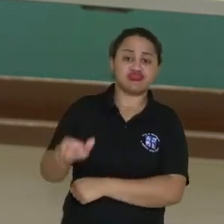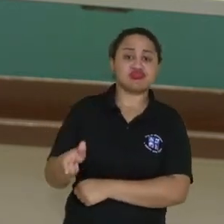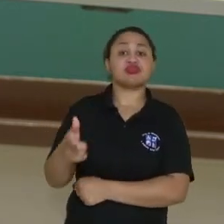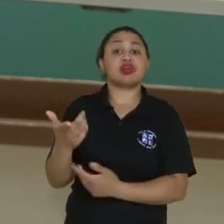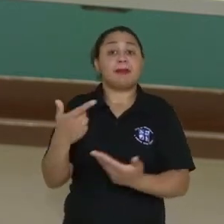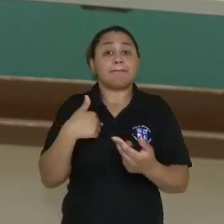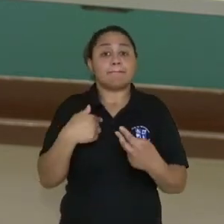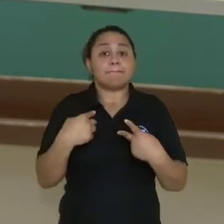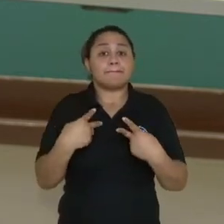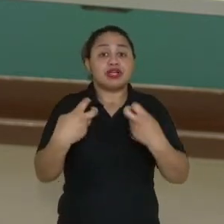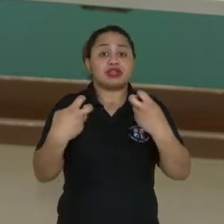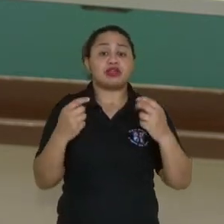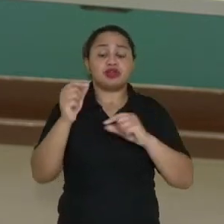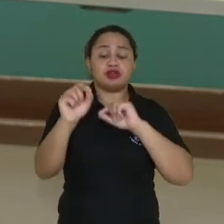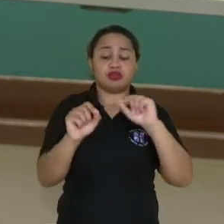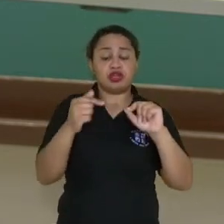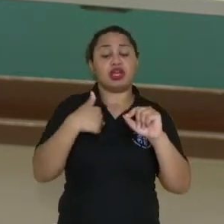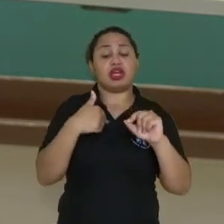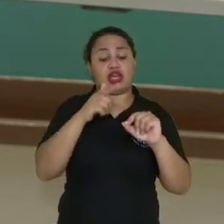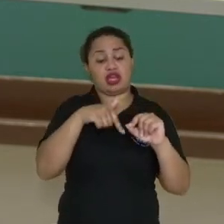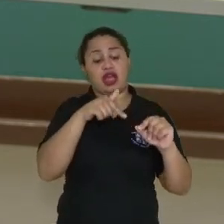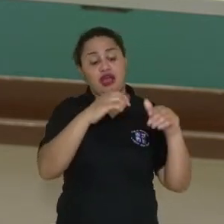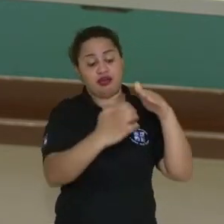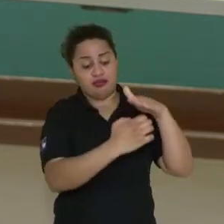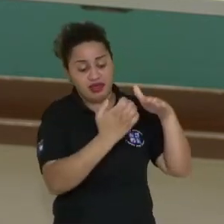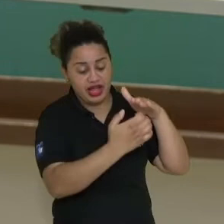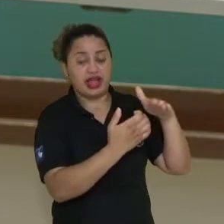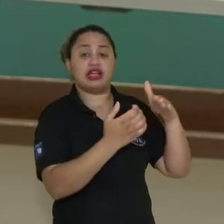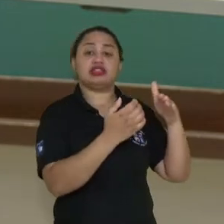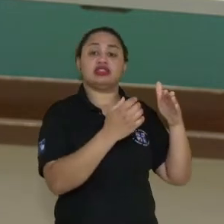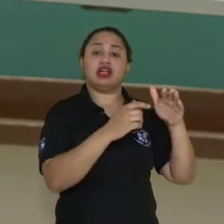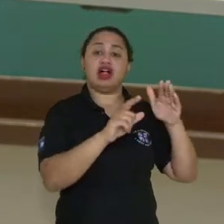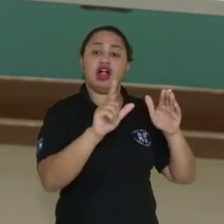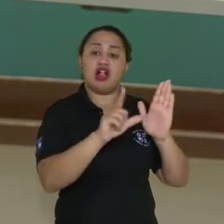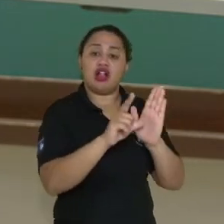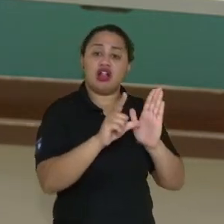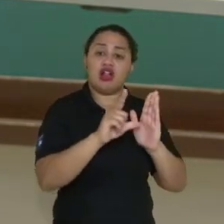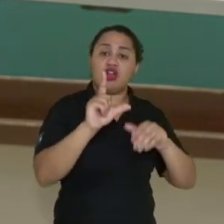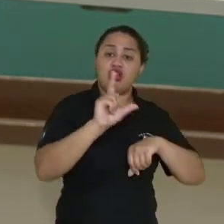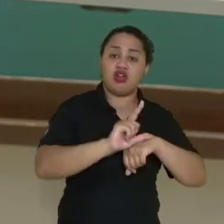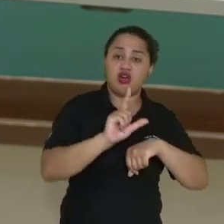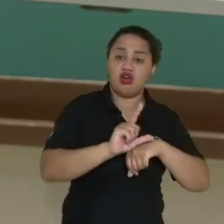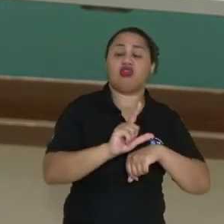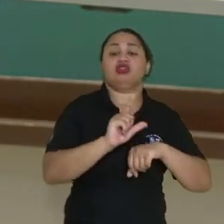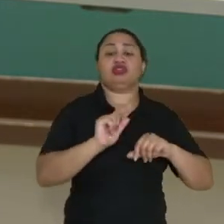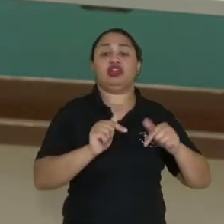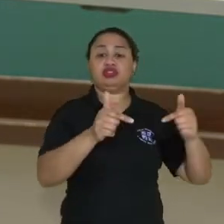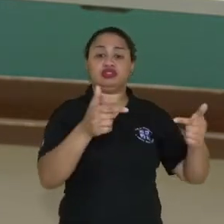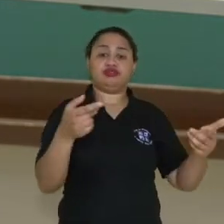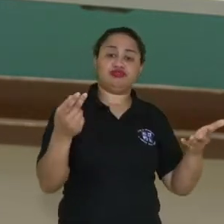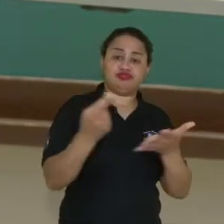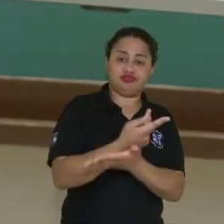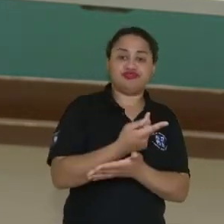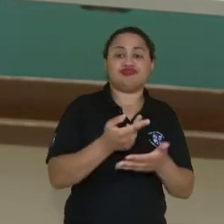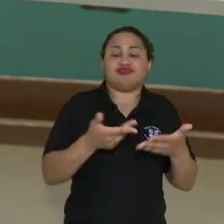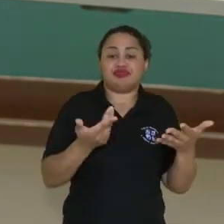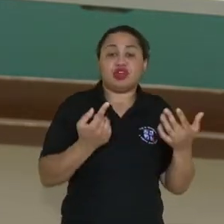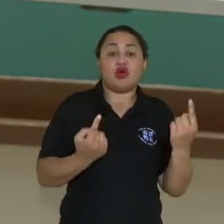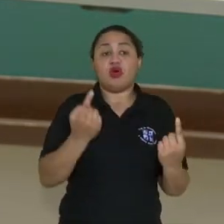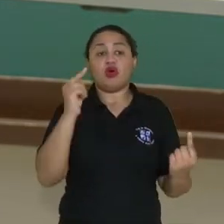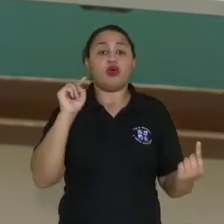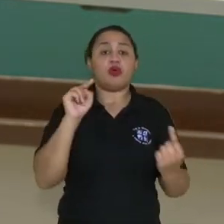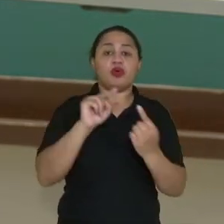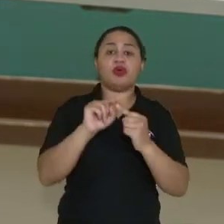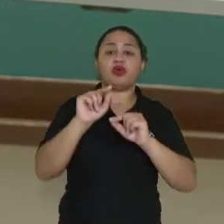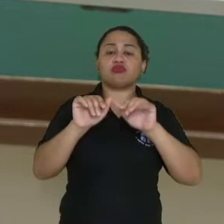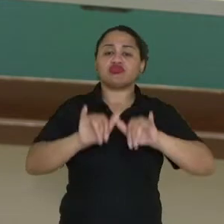percebam que a parte contratante ou a pessoa que vendeu, a loja que vendeu, enfim, tenha agido de má fé. Então, qual que é a ideia aqui?